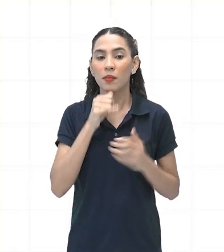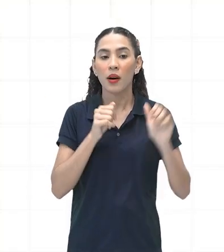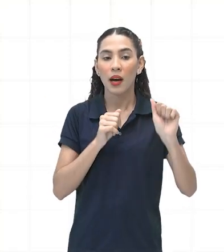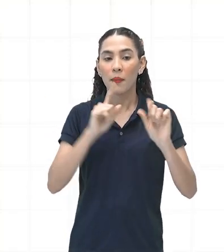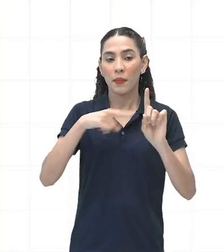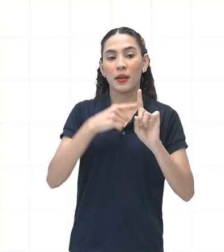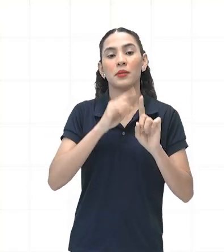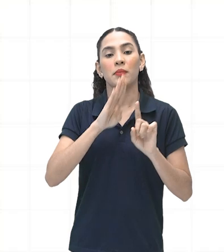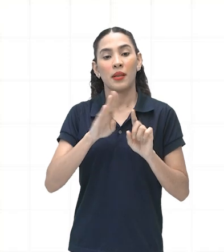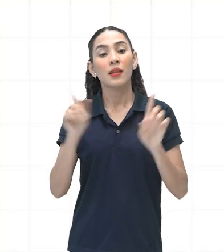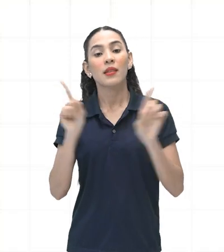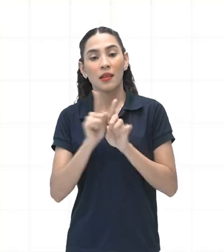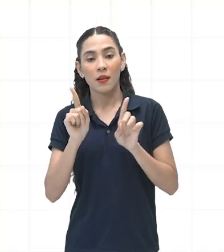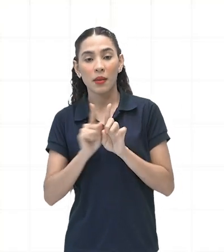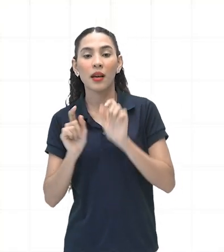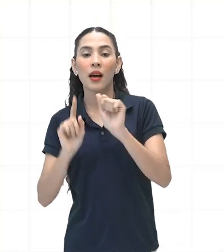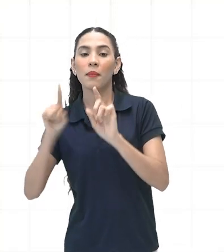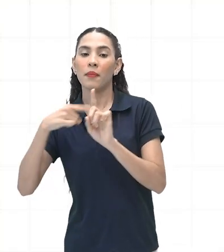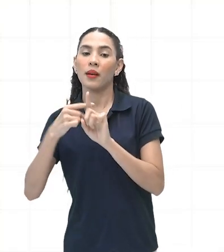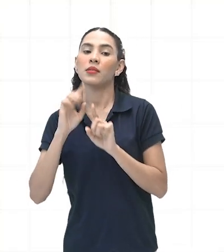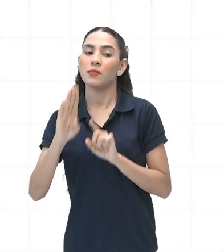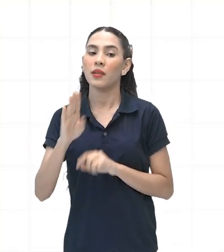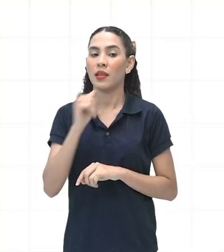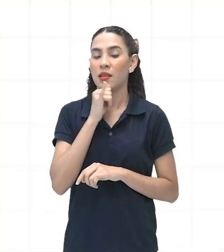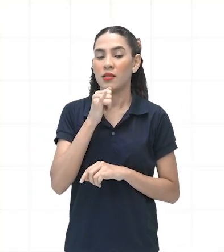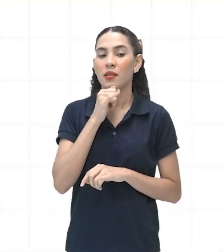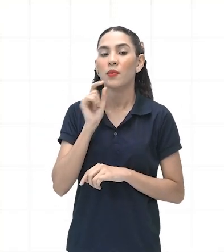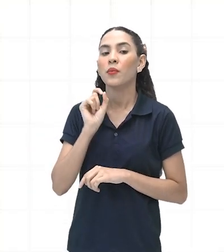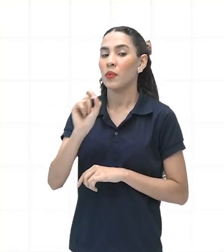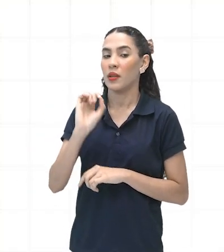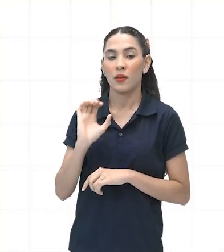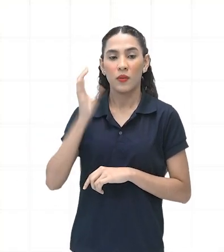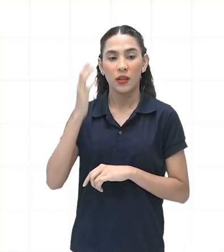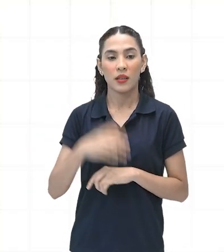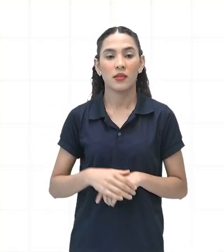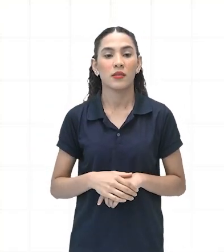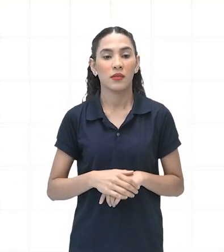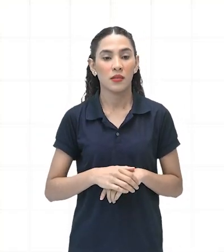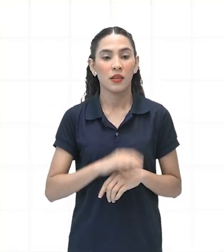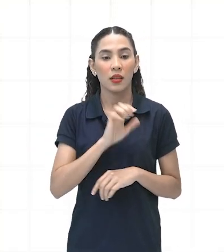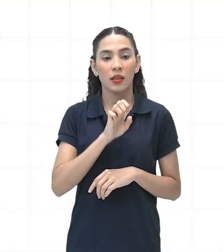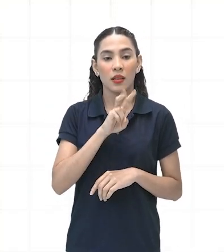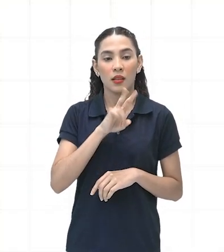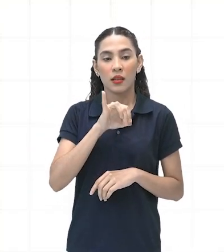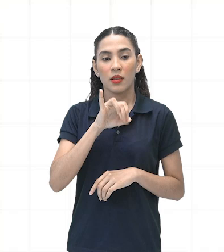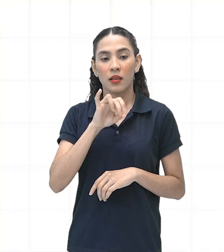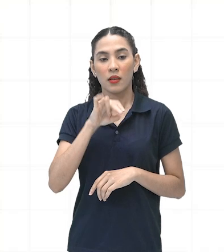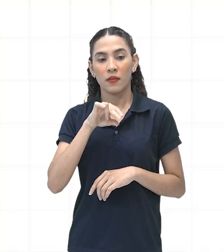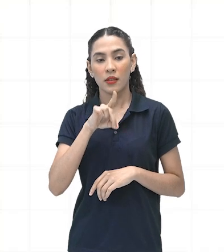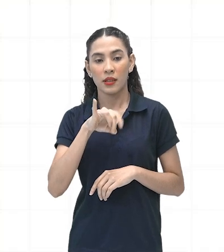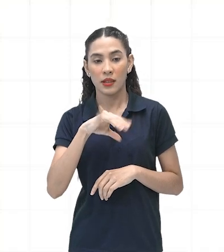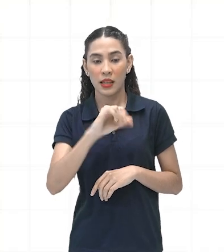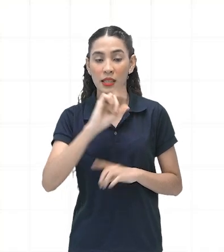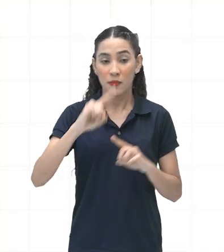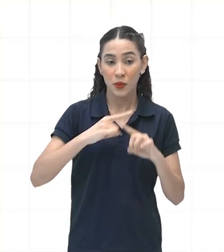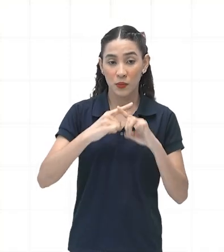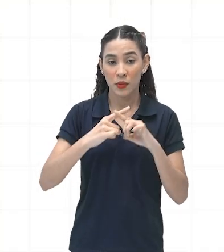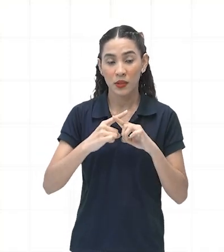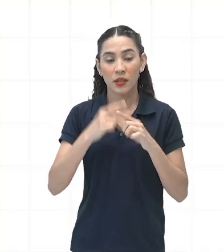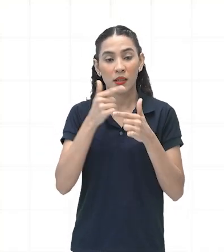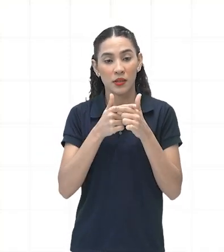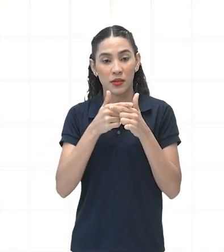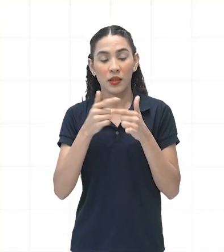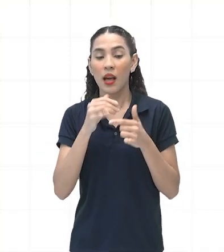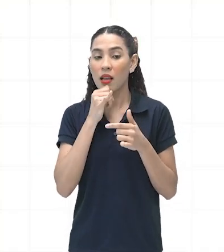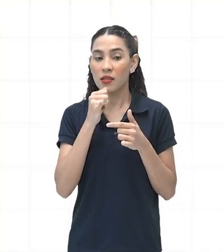AB. Colocando esse fator comum, o que acontece? Eu coloco ele em evidência e multiplico.